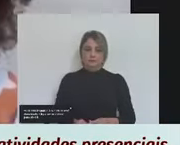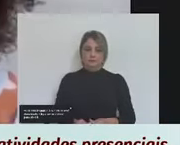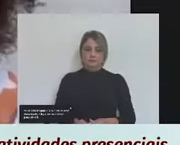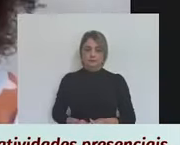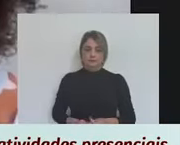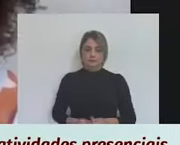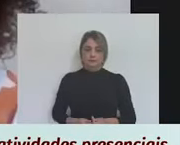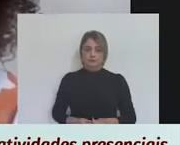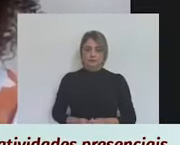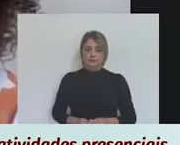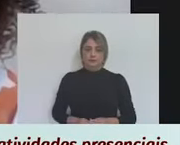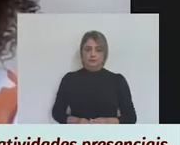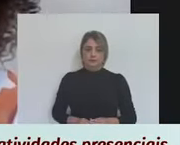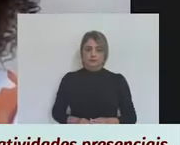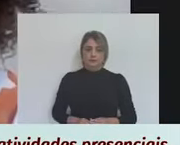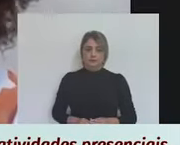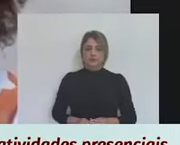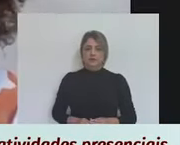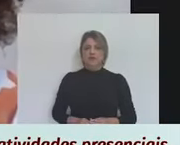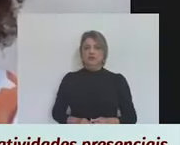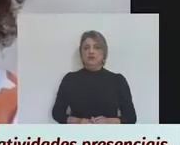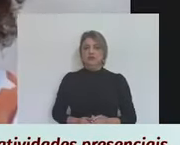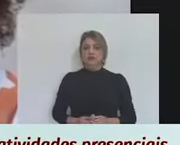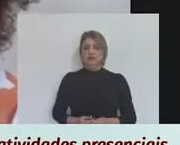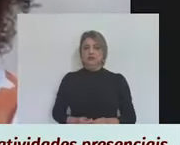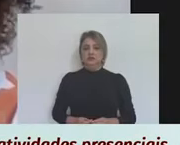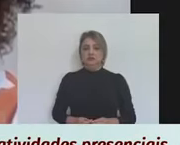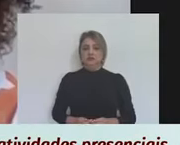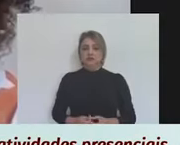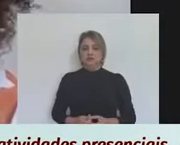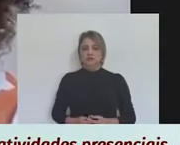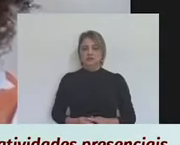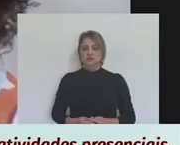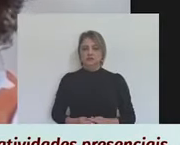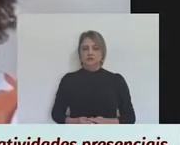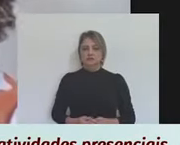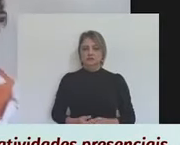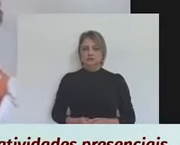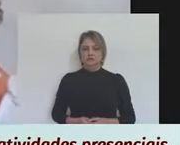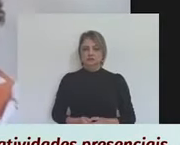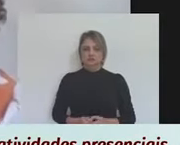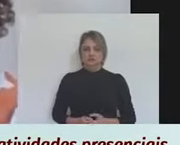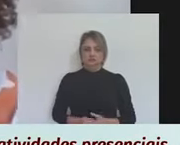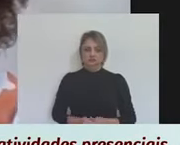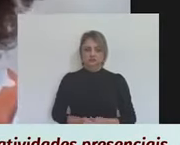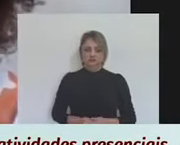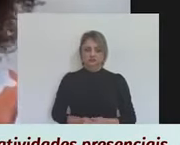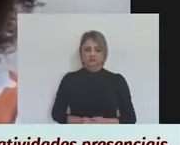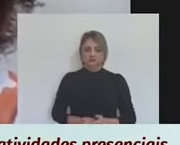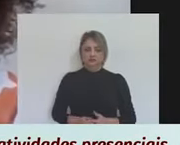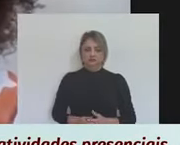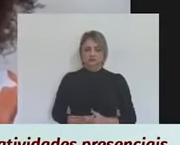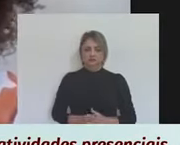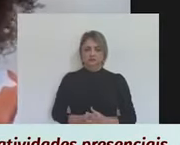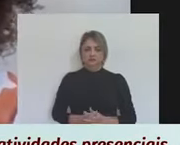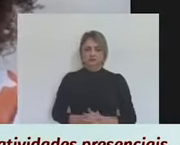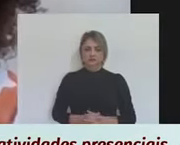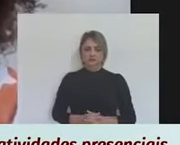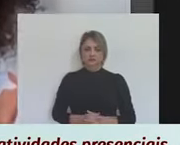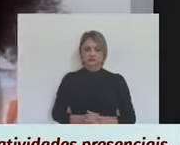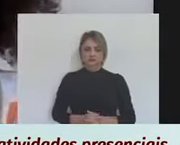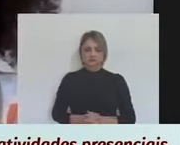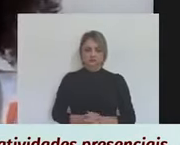E nós não pouparemos esforços para impedir que isso aconteça. Então, gostaria aqui